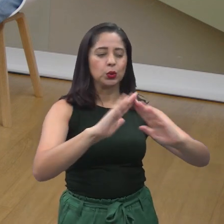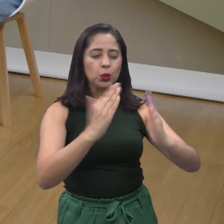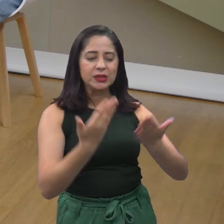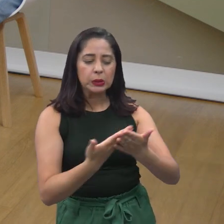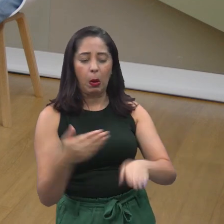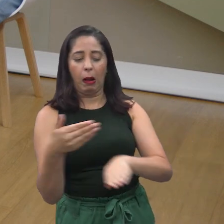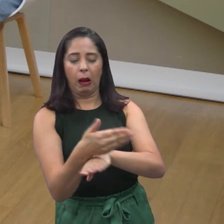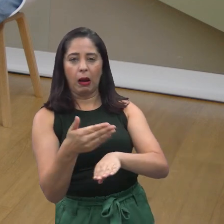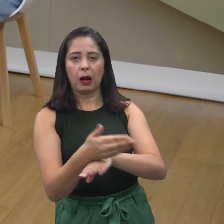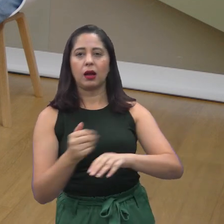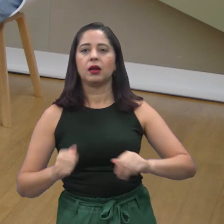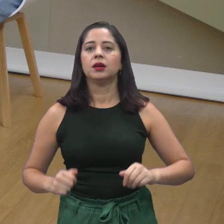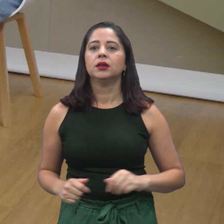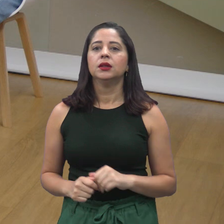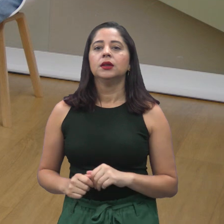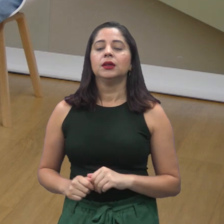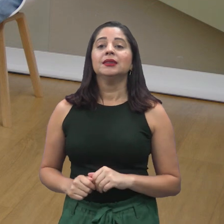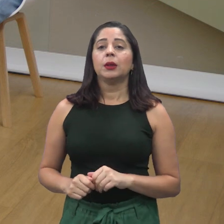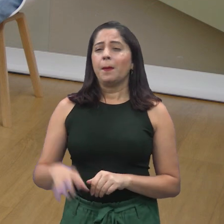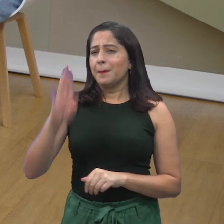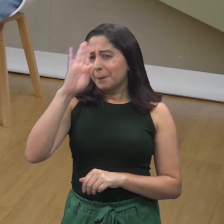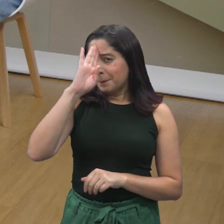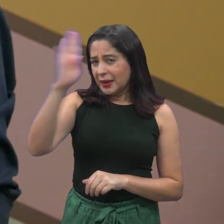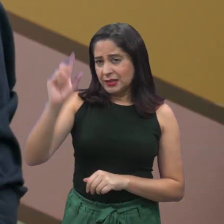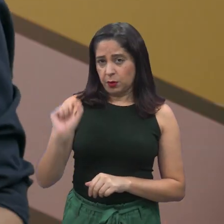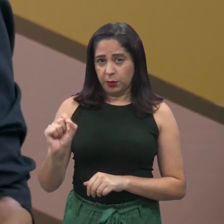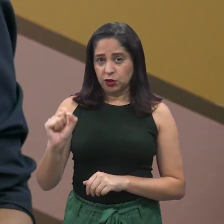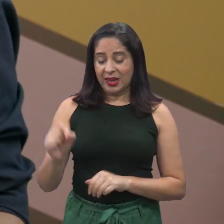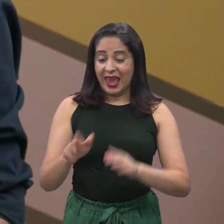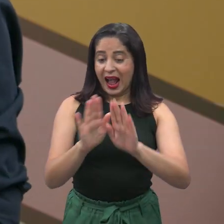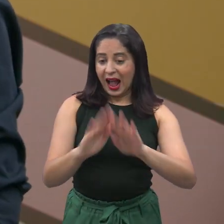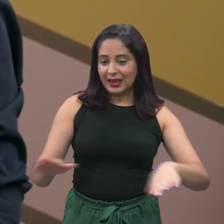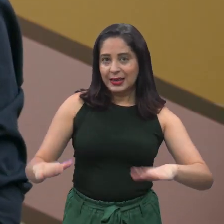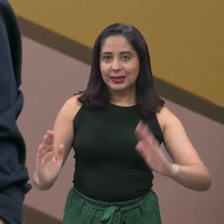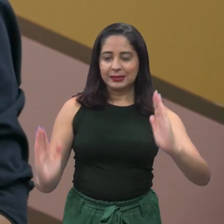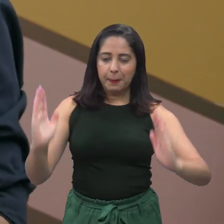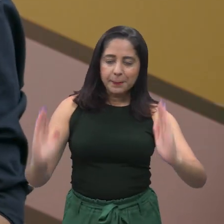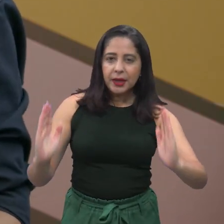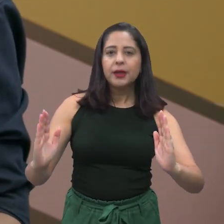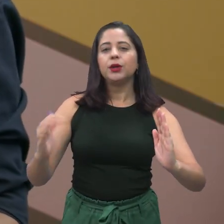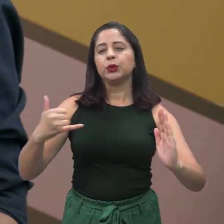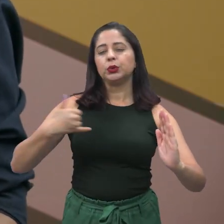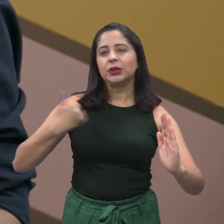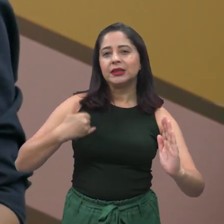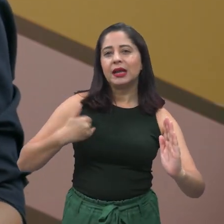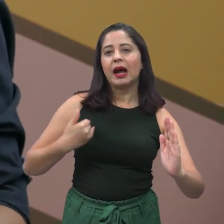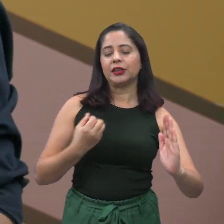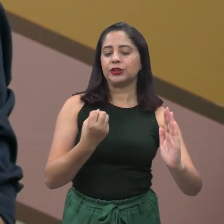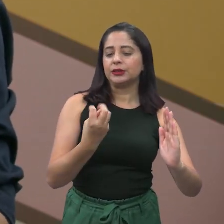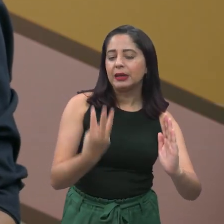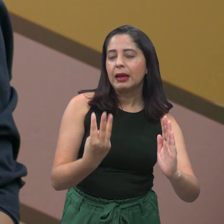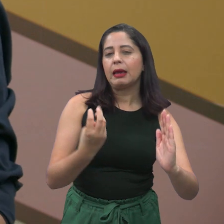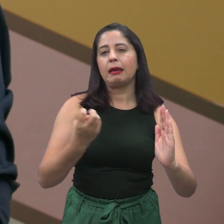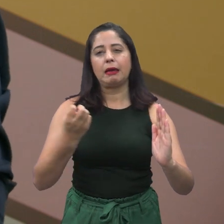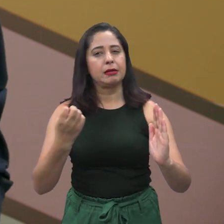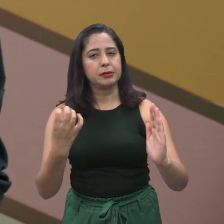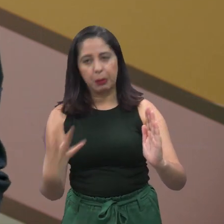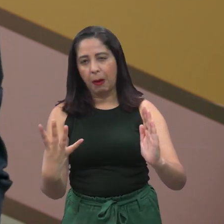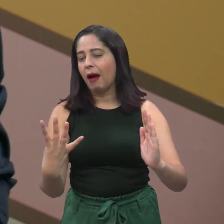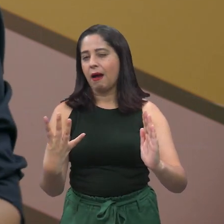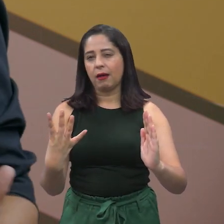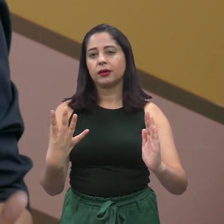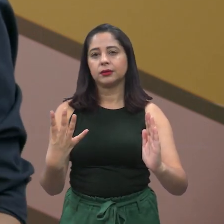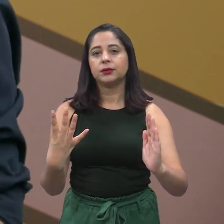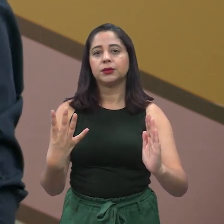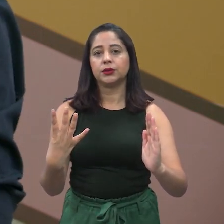idade escolar? Sim, principalmente a gente fala na primeira infância, Sim. Até nos primeiros 1000 dias, né? Então 3 anos e meio, 4